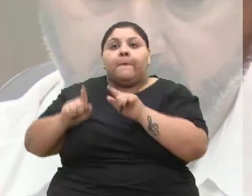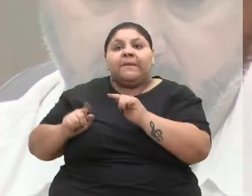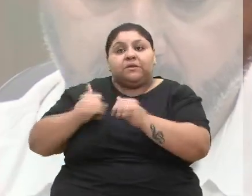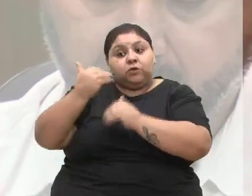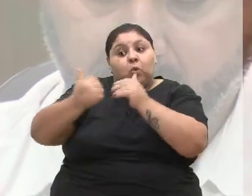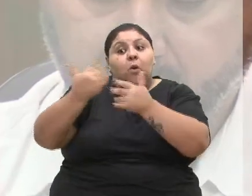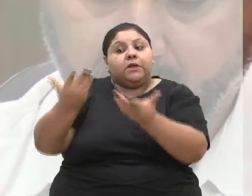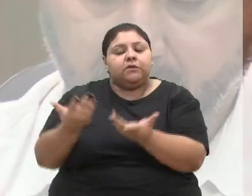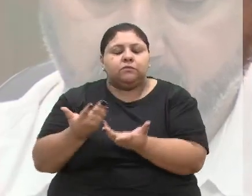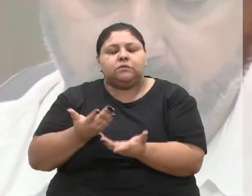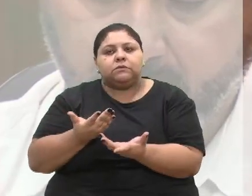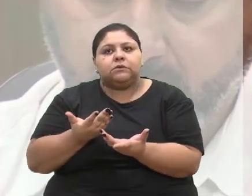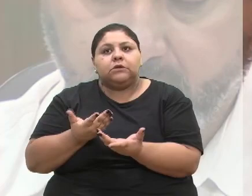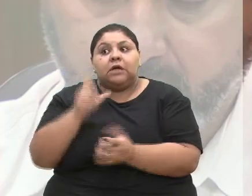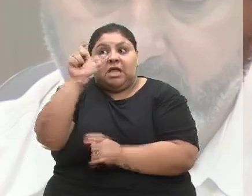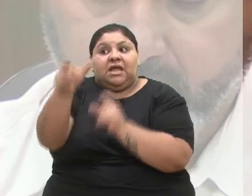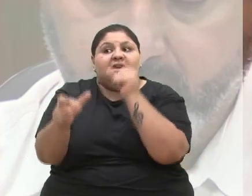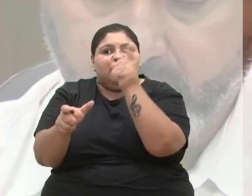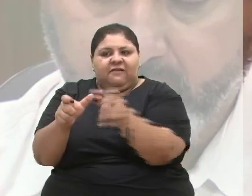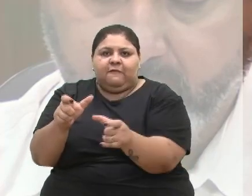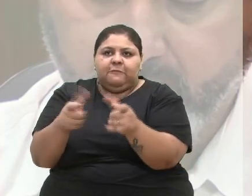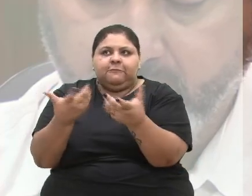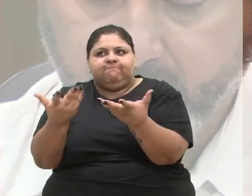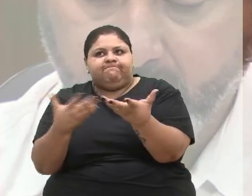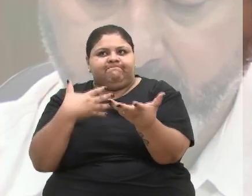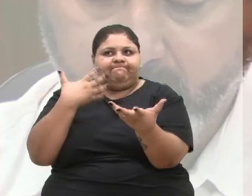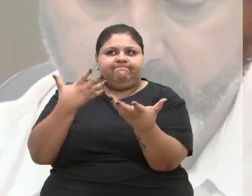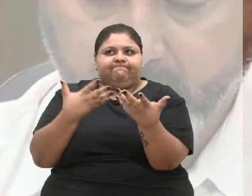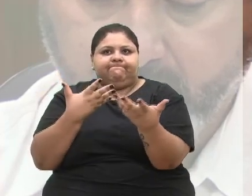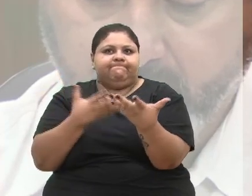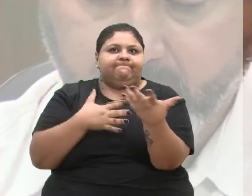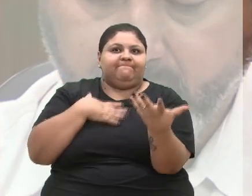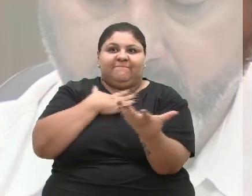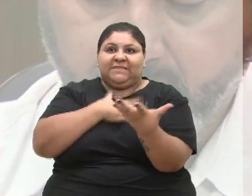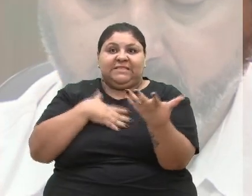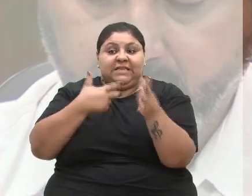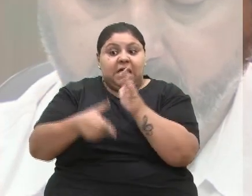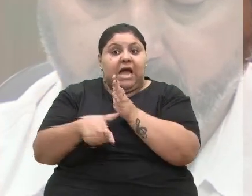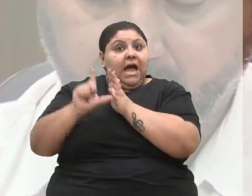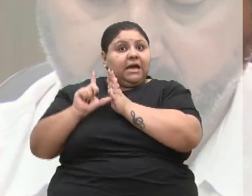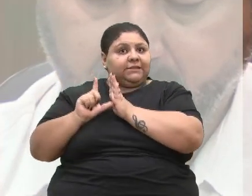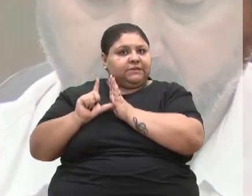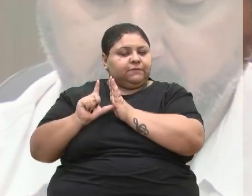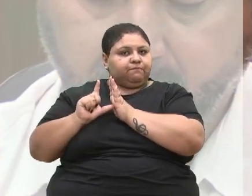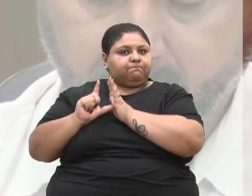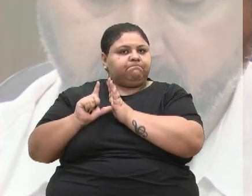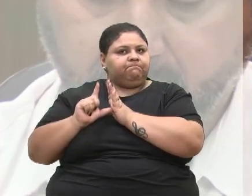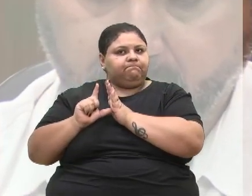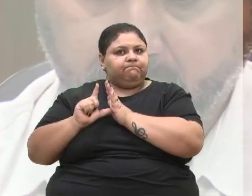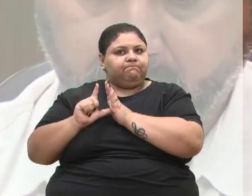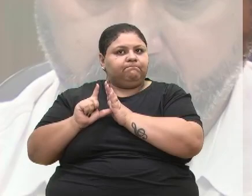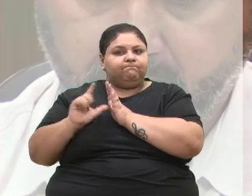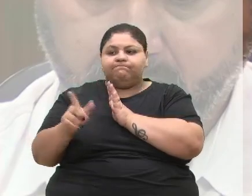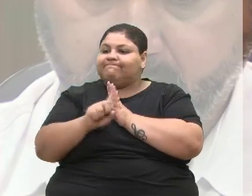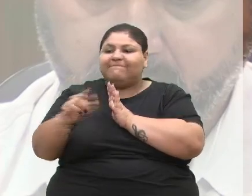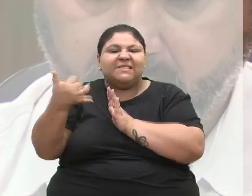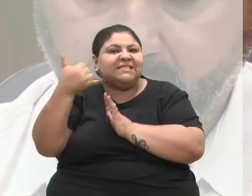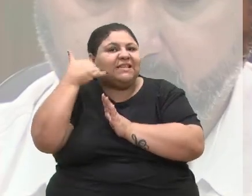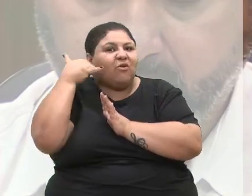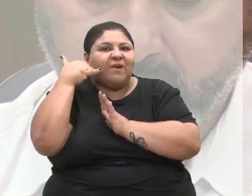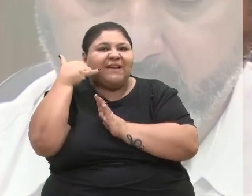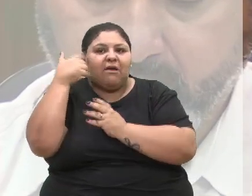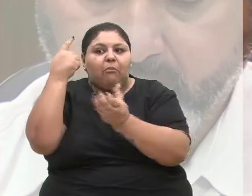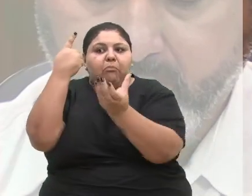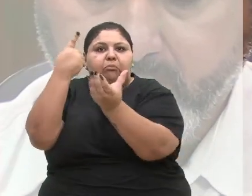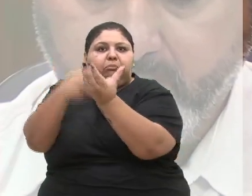quando estas pessoas, de uma forma antecipada, não ligam